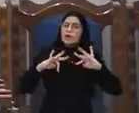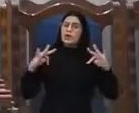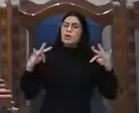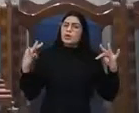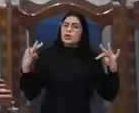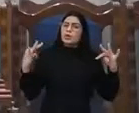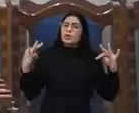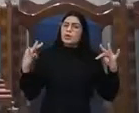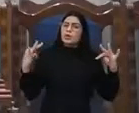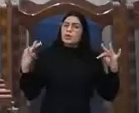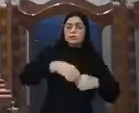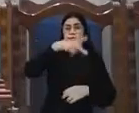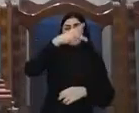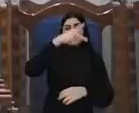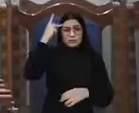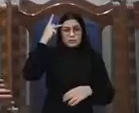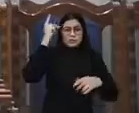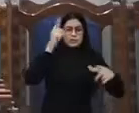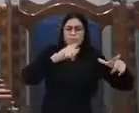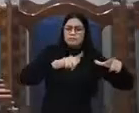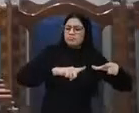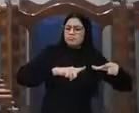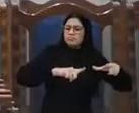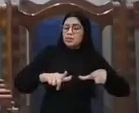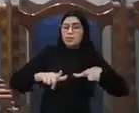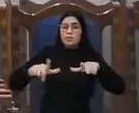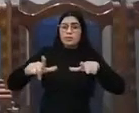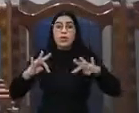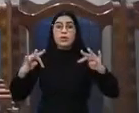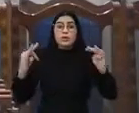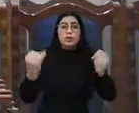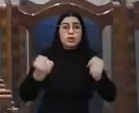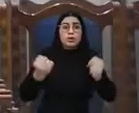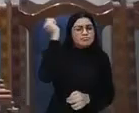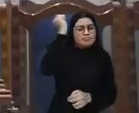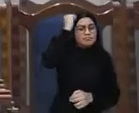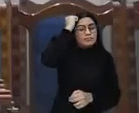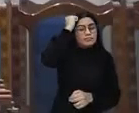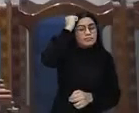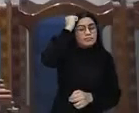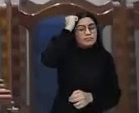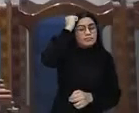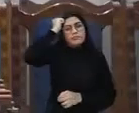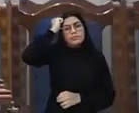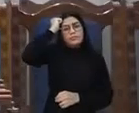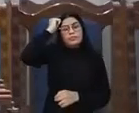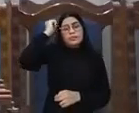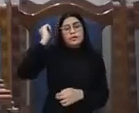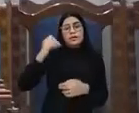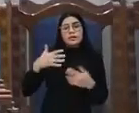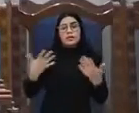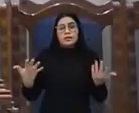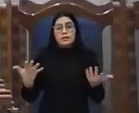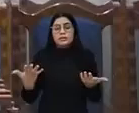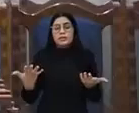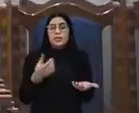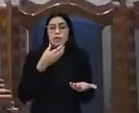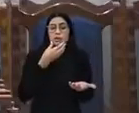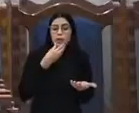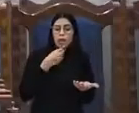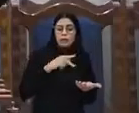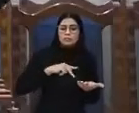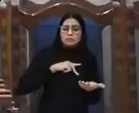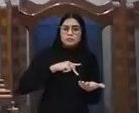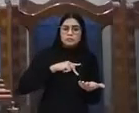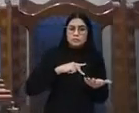homens e em todo lugar que se arrependam. Aleluia. Então Paulo traz uma mensagem